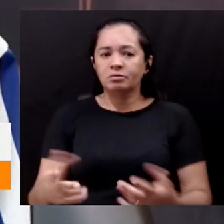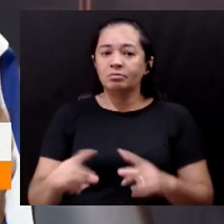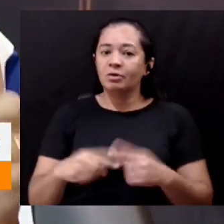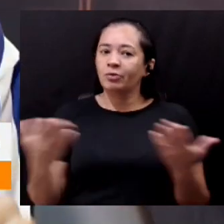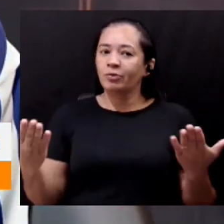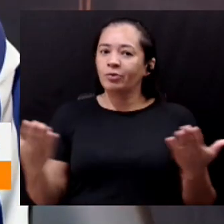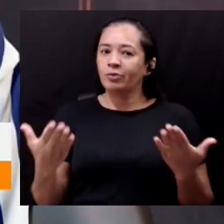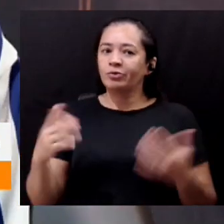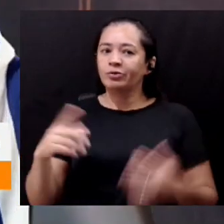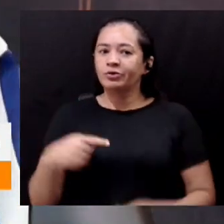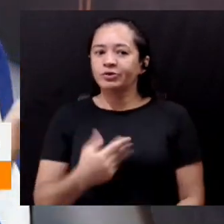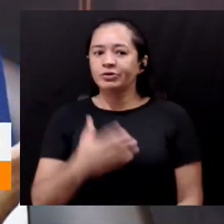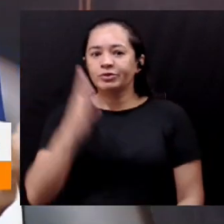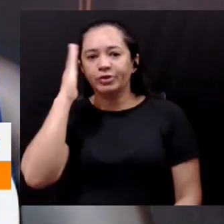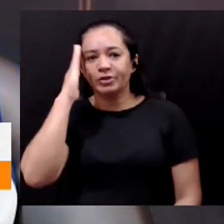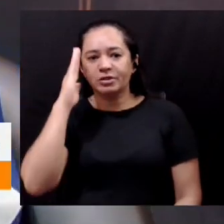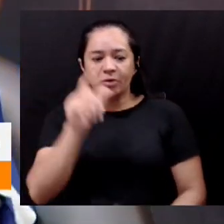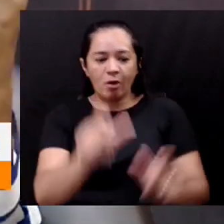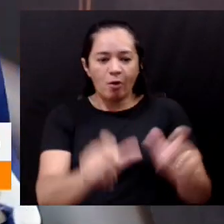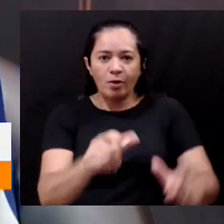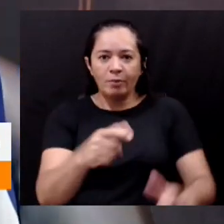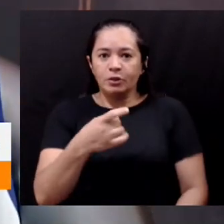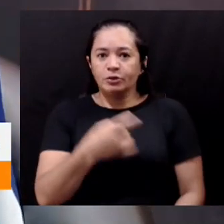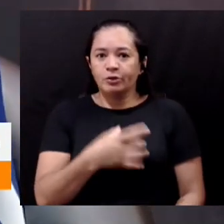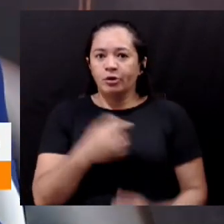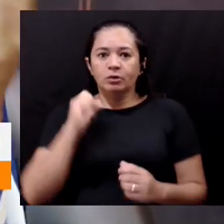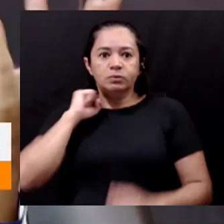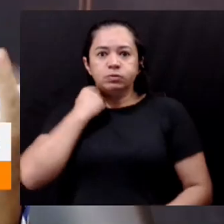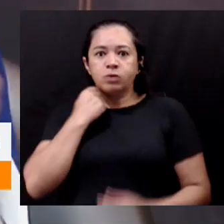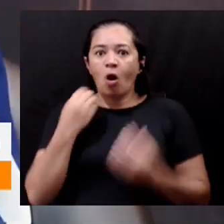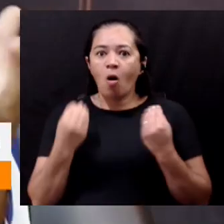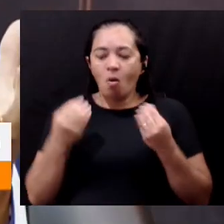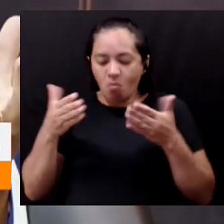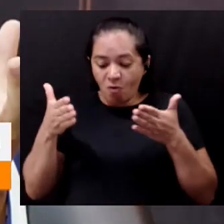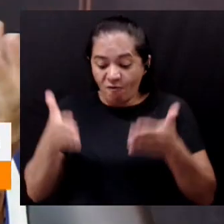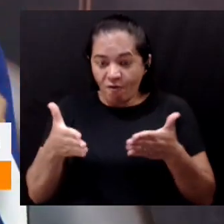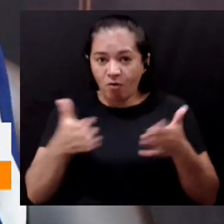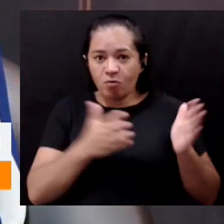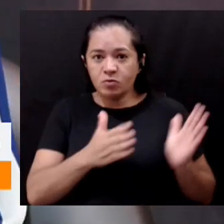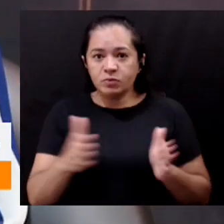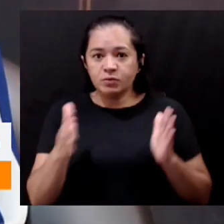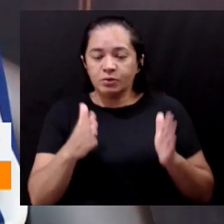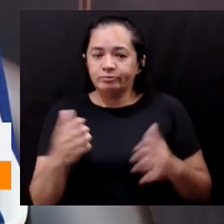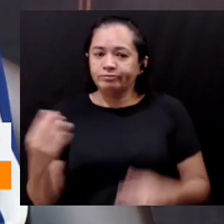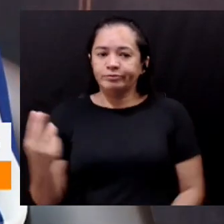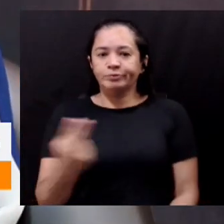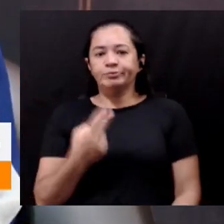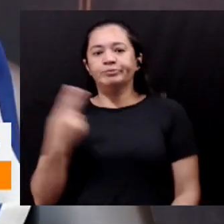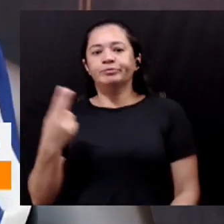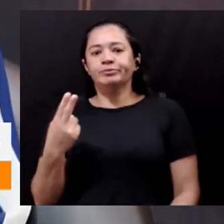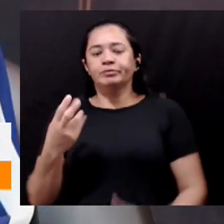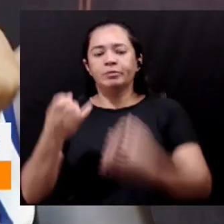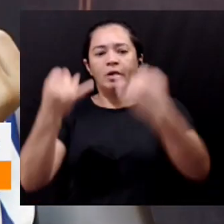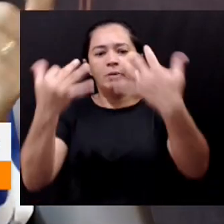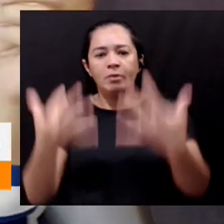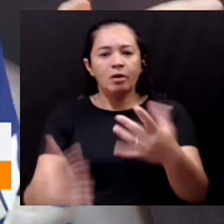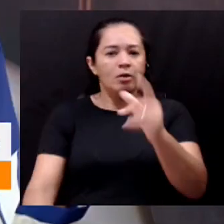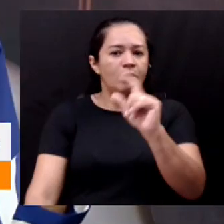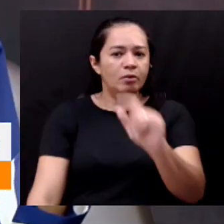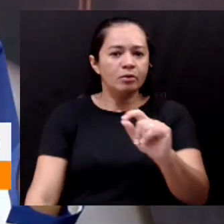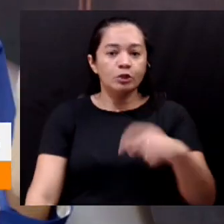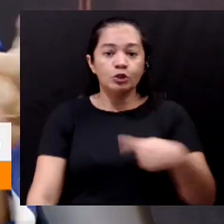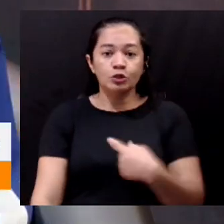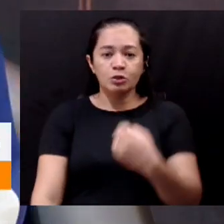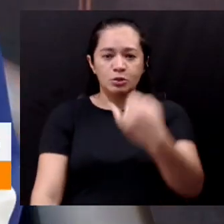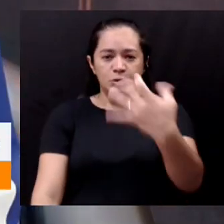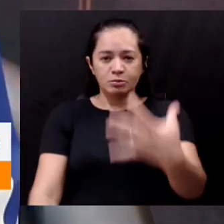pessoa com medo, uma pessoa estressada, ela não consegue nem focar, produzir. Uhum. Então, assim, tudo isso para dizer que, quando a gente fala desse ego inflado, é